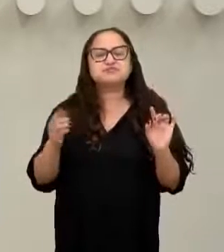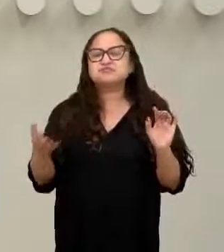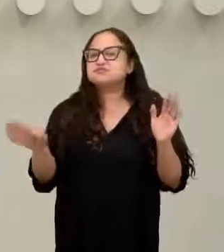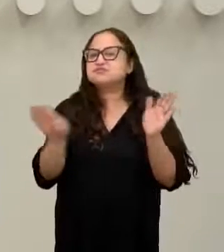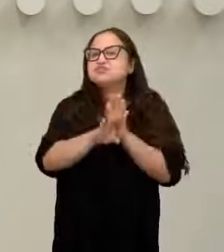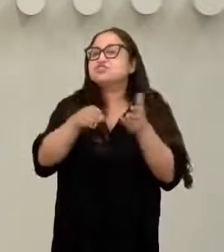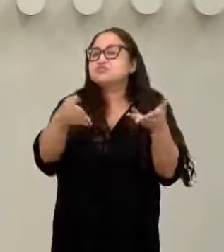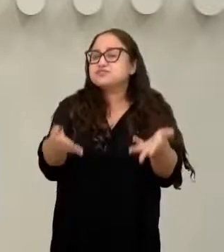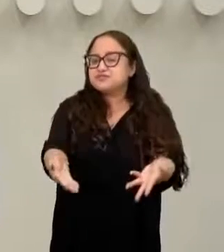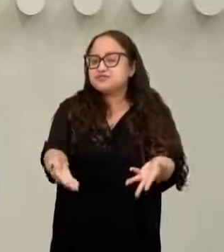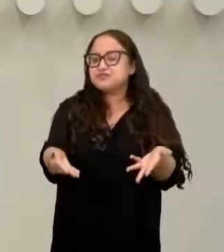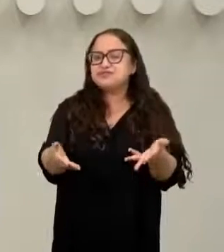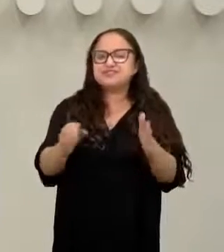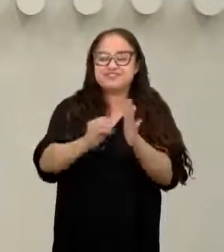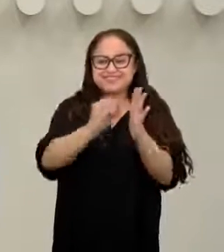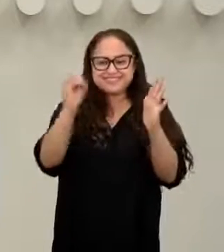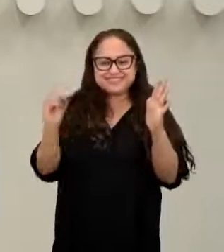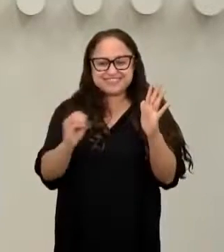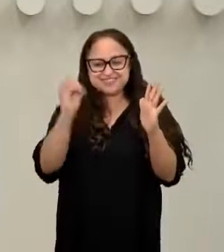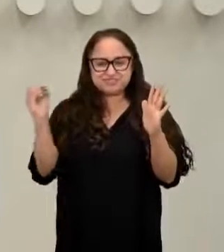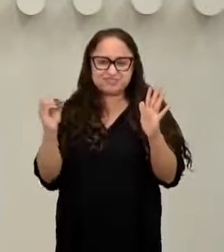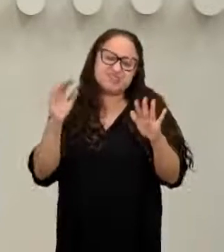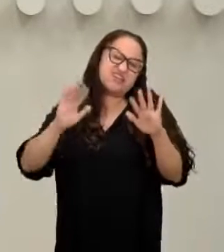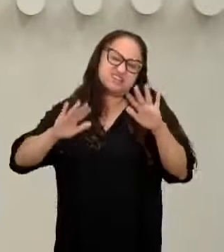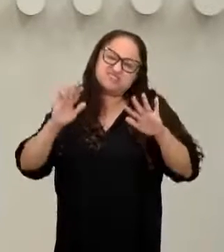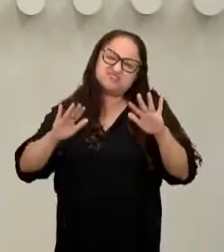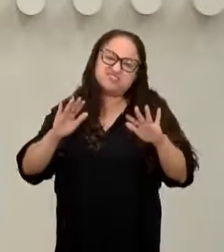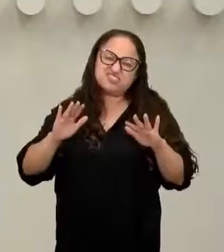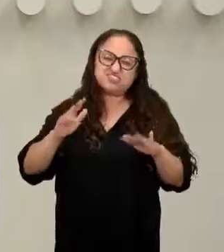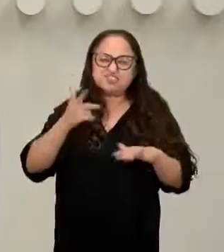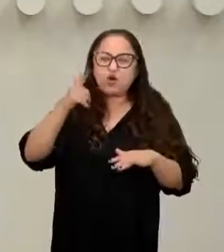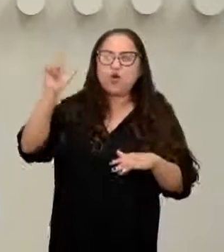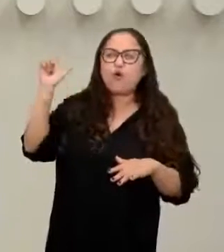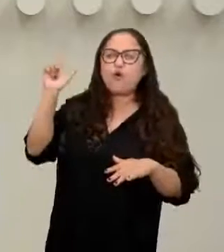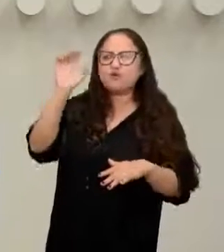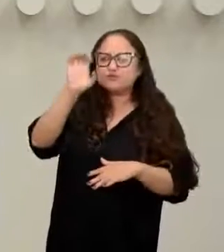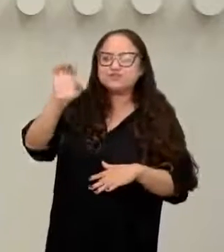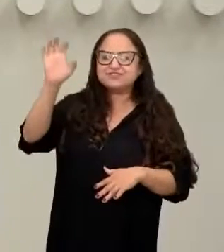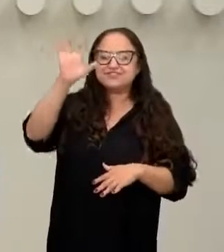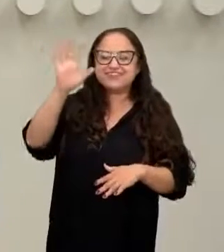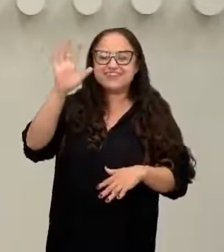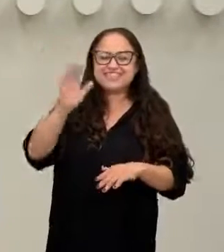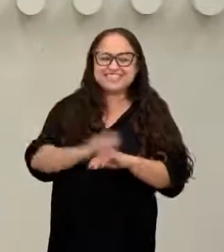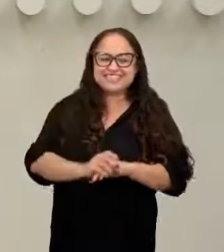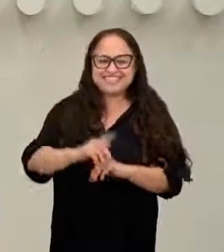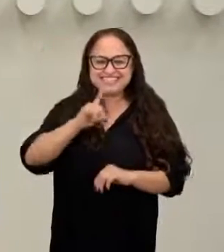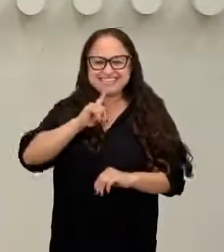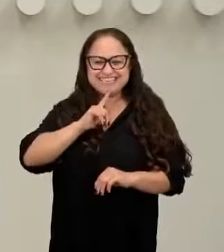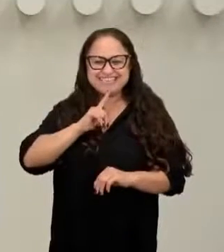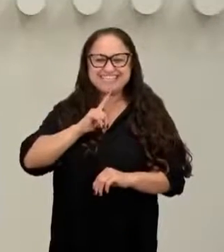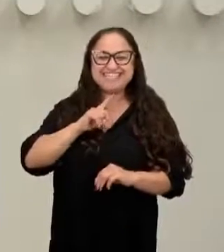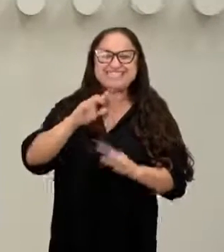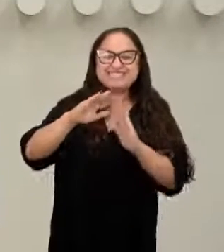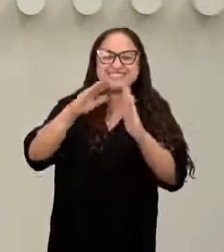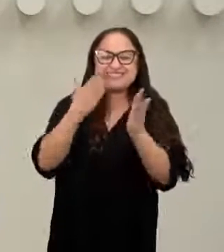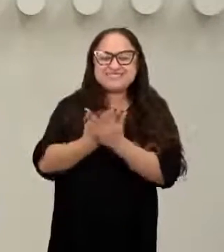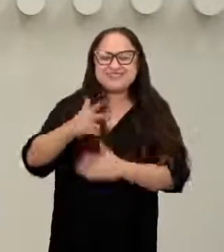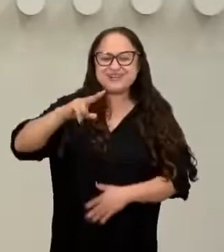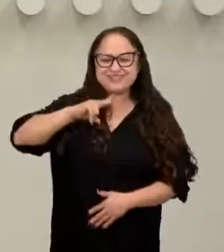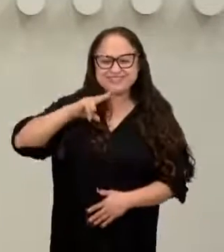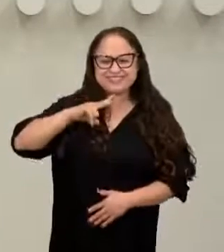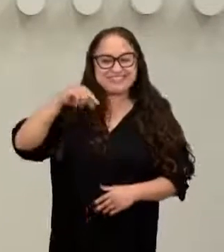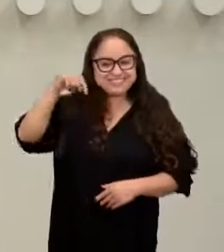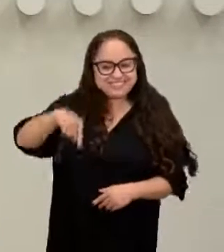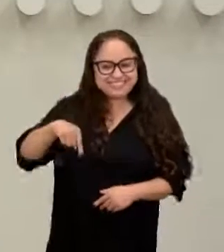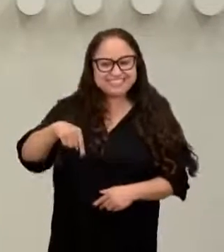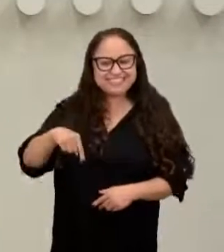chegando agora no centro de mídias, você que às vezes veio de outro estado, você que era um estudante de um colégio particular e agora está conosco na rede pública.